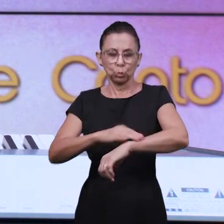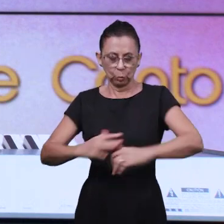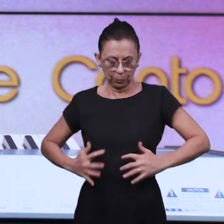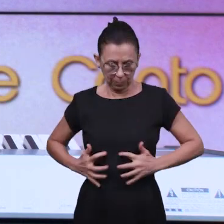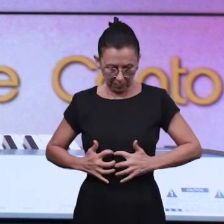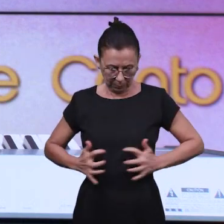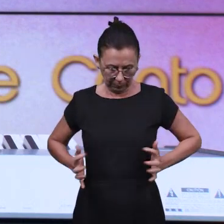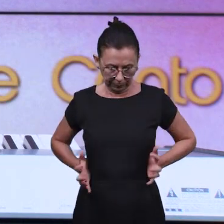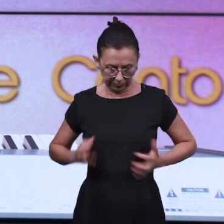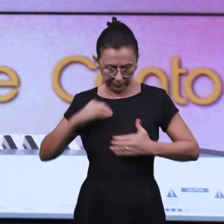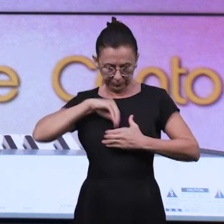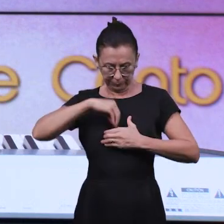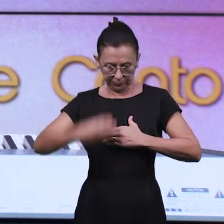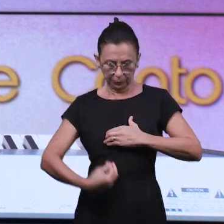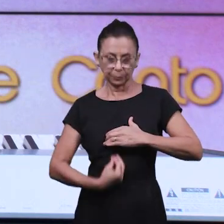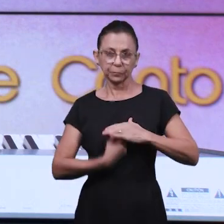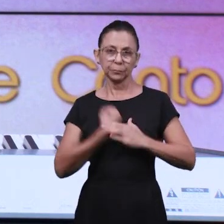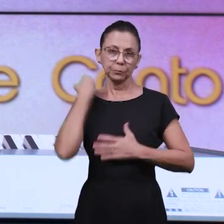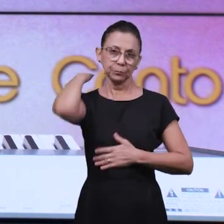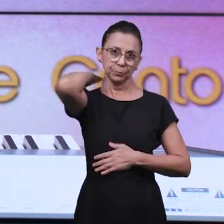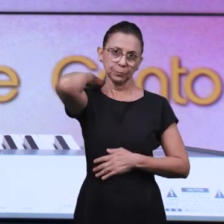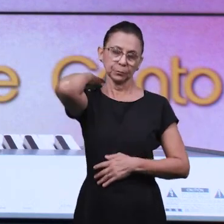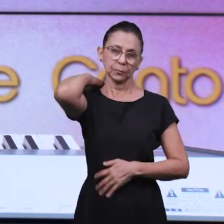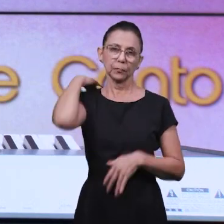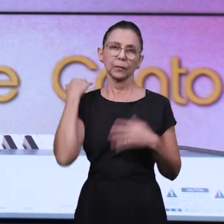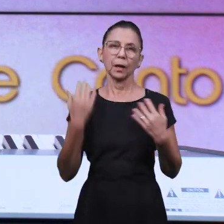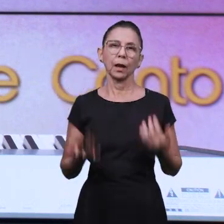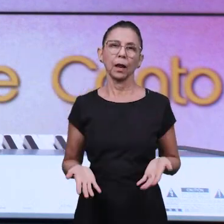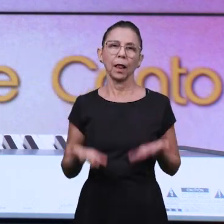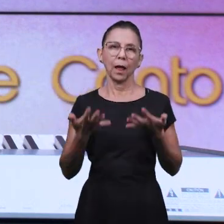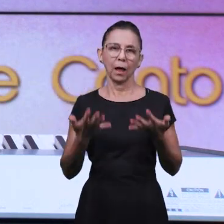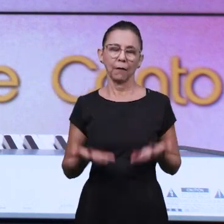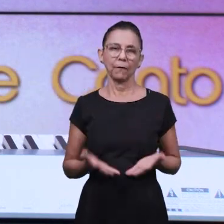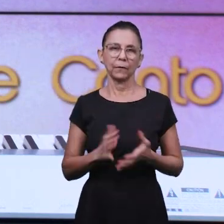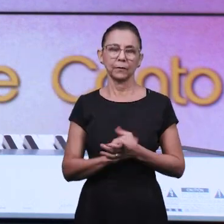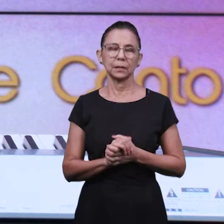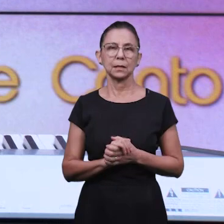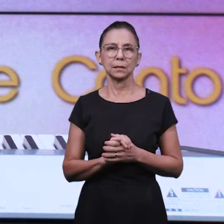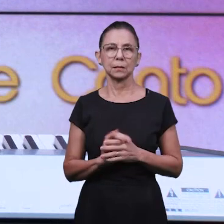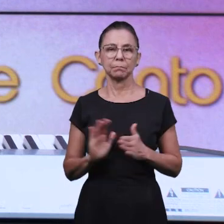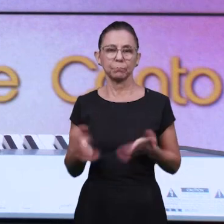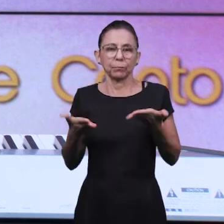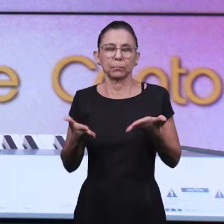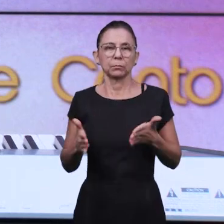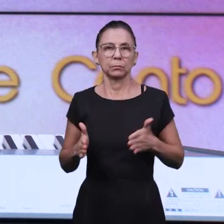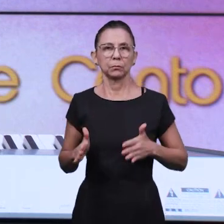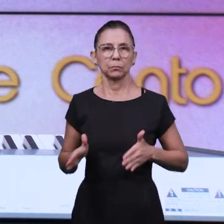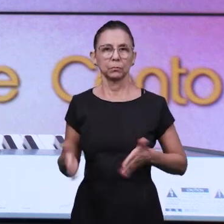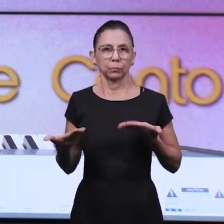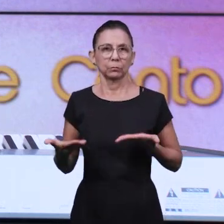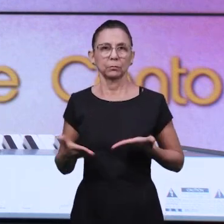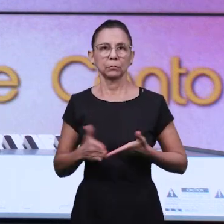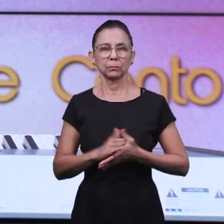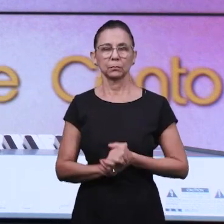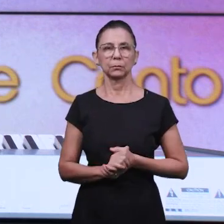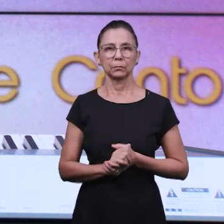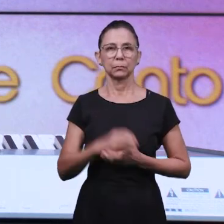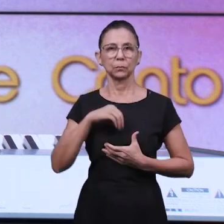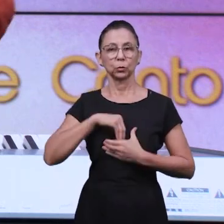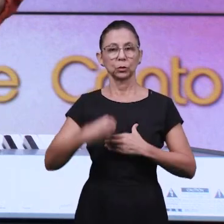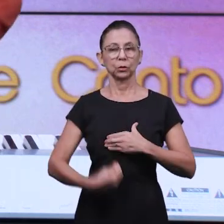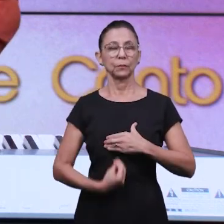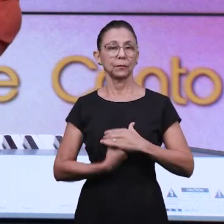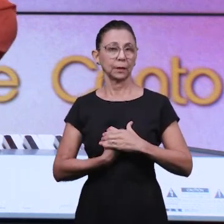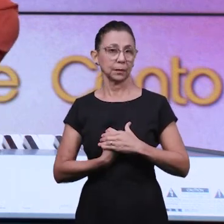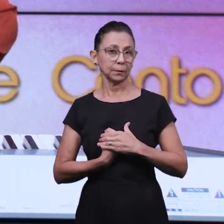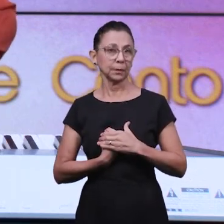e diafragmática. Serão leves impulsos, estímulos na estrutura